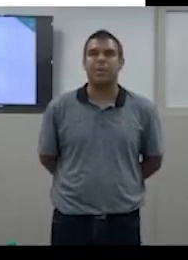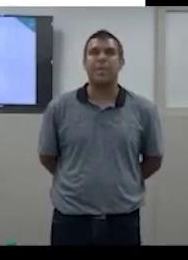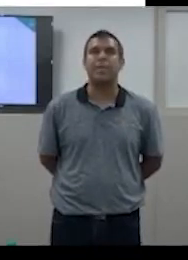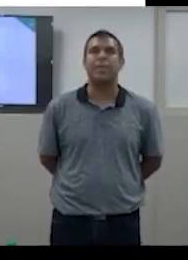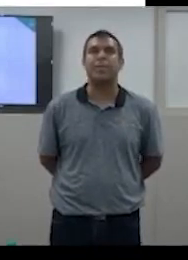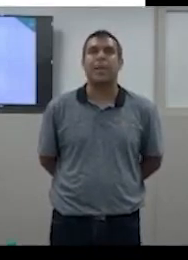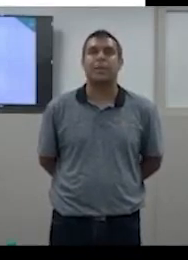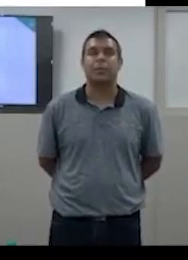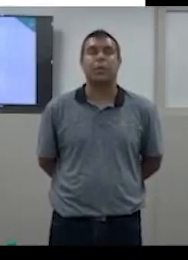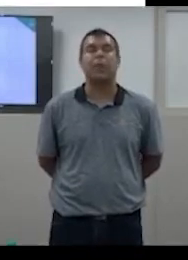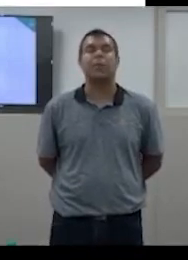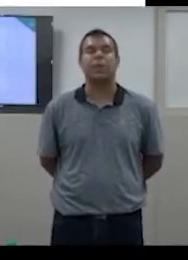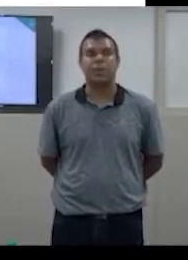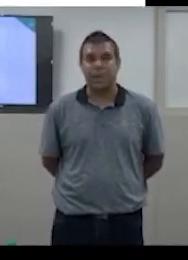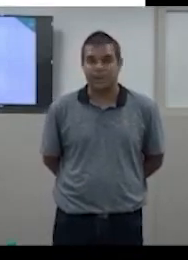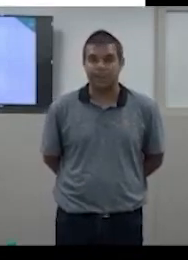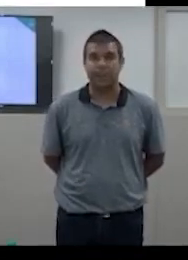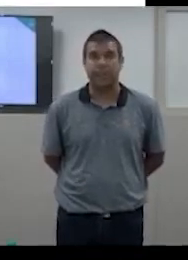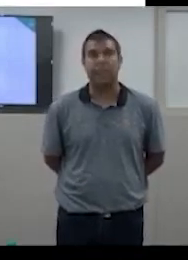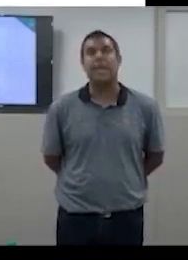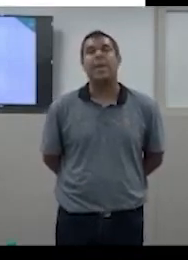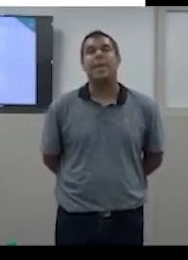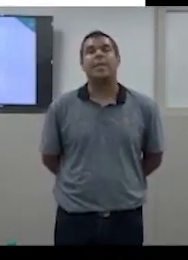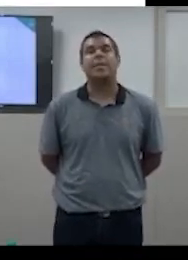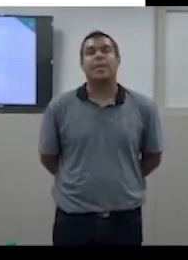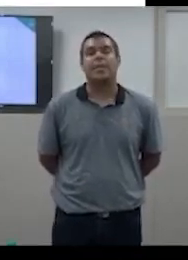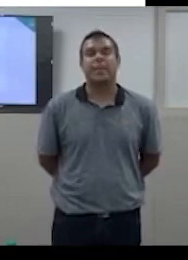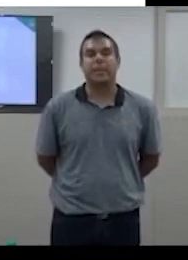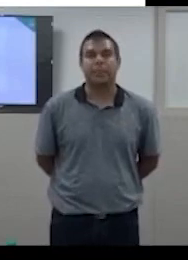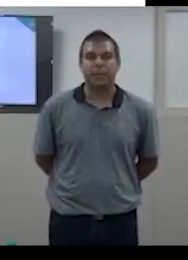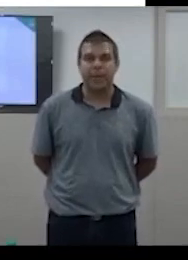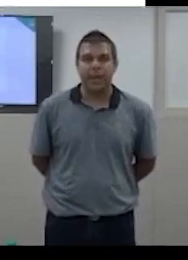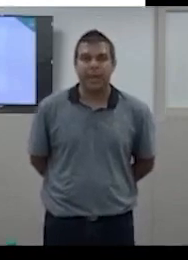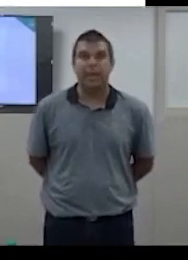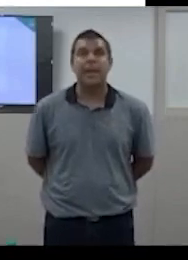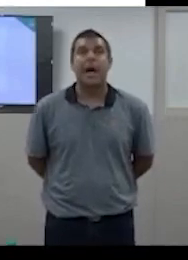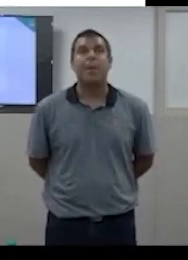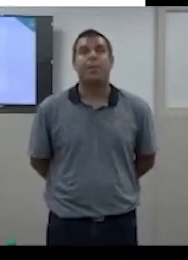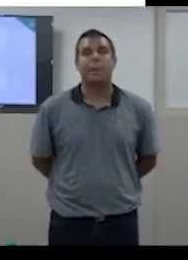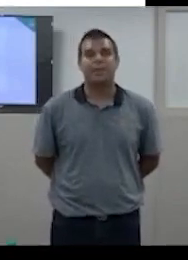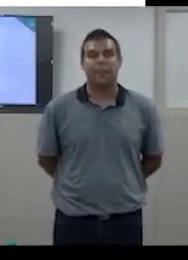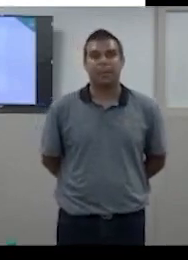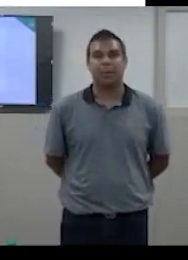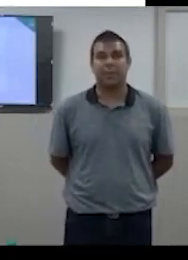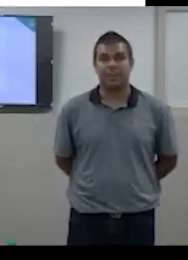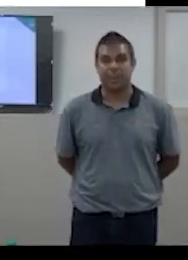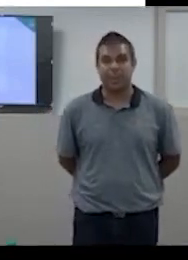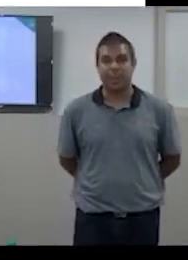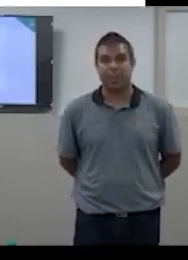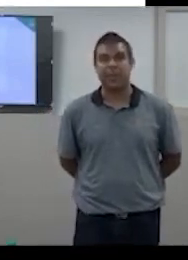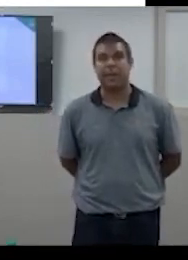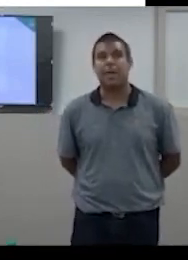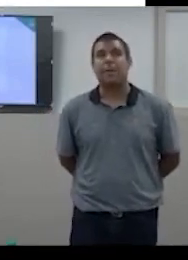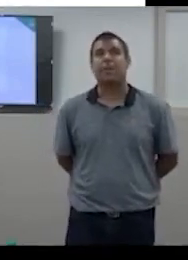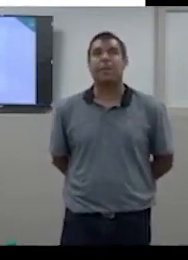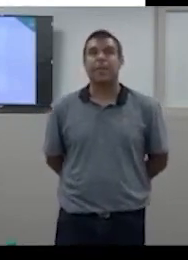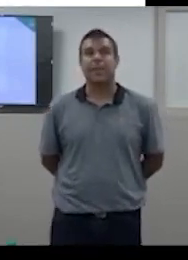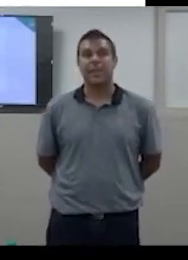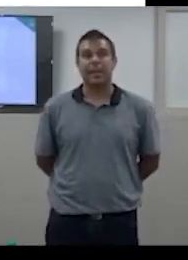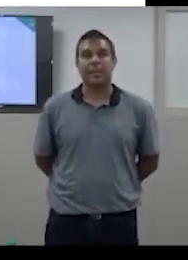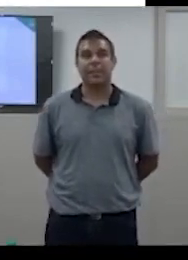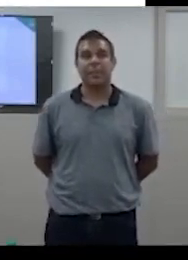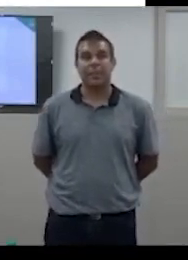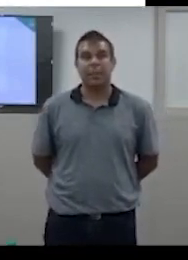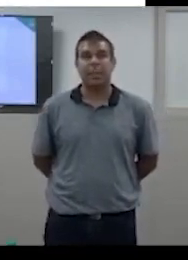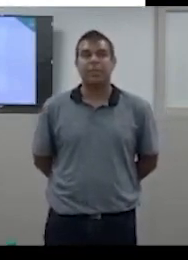híbrido, basicamente, ali entre o estado sólido e o estado líquido, beleza? Então assim, estabilizou essa reta, onde a temperatura se mantém constante, você